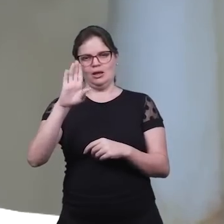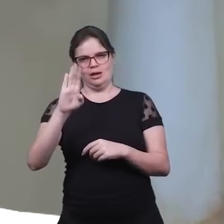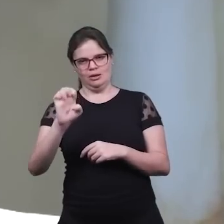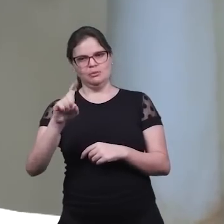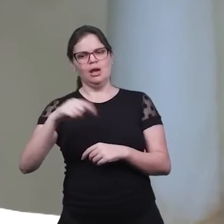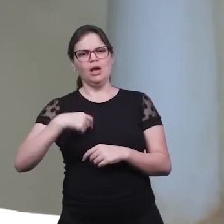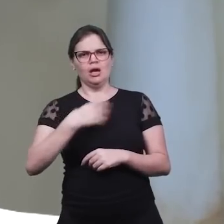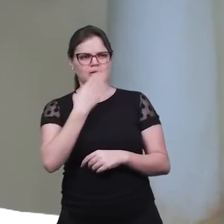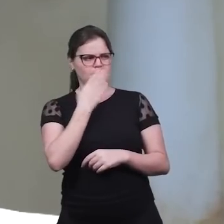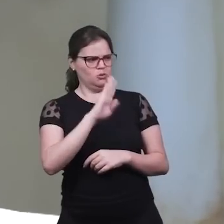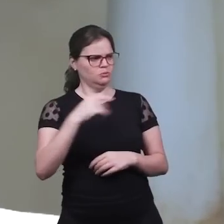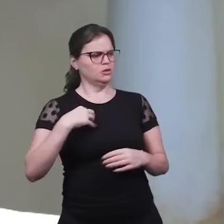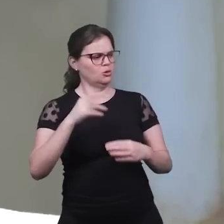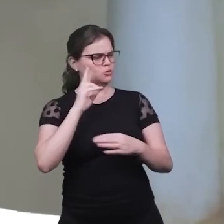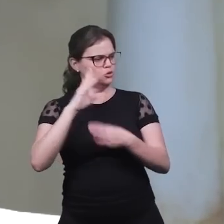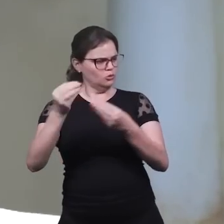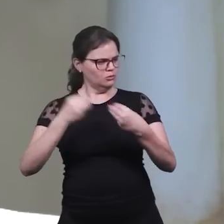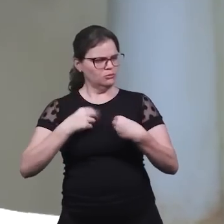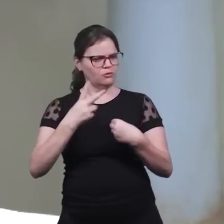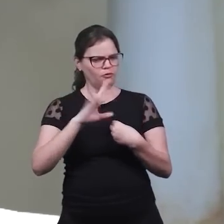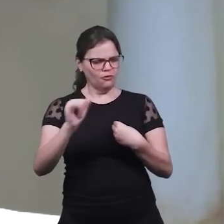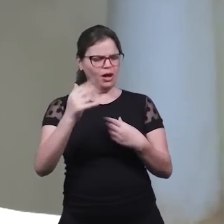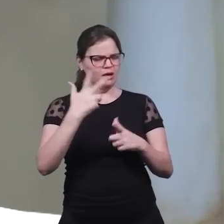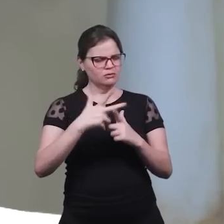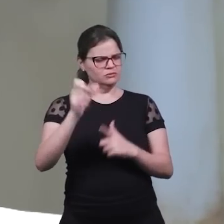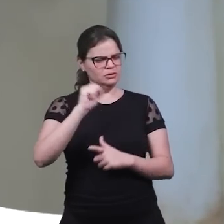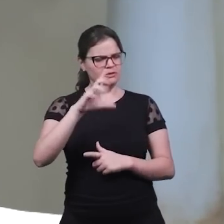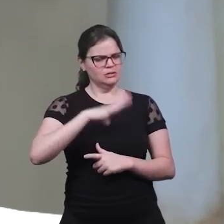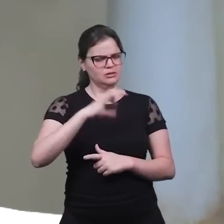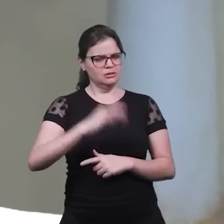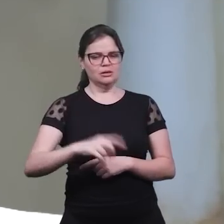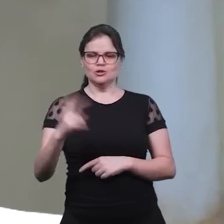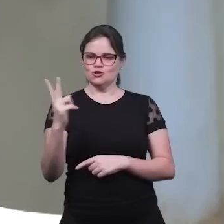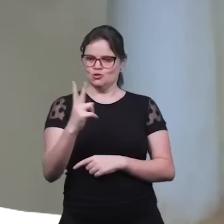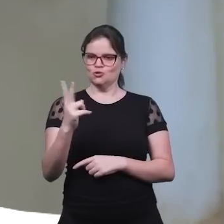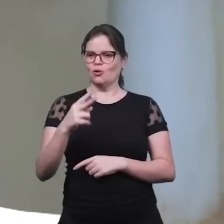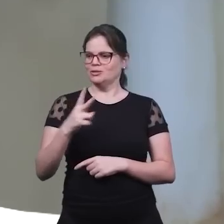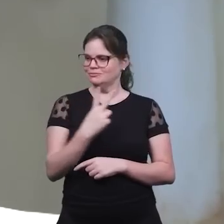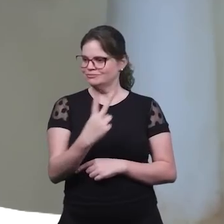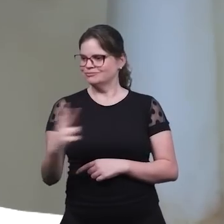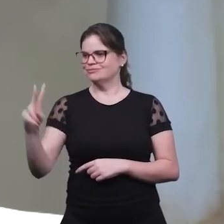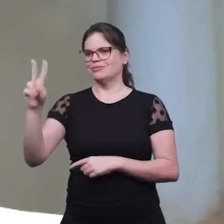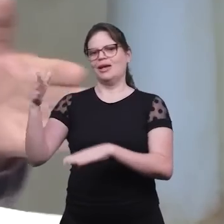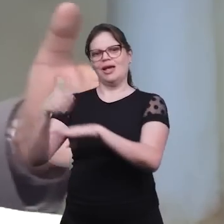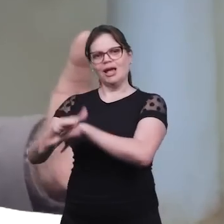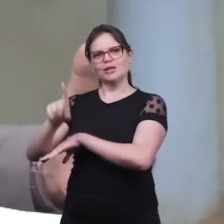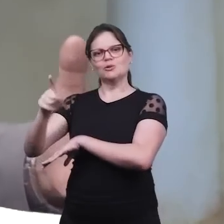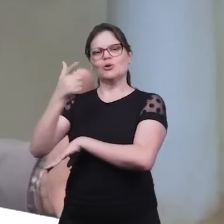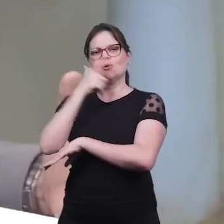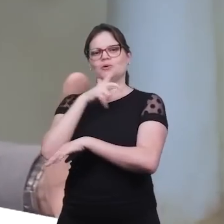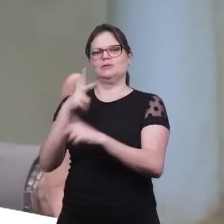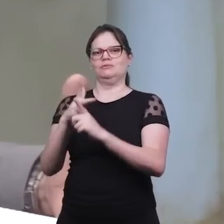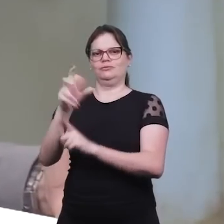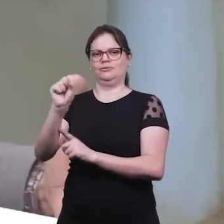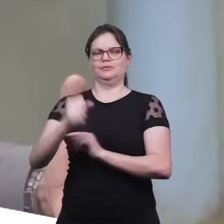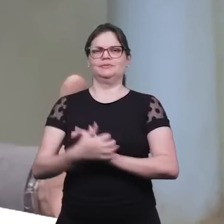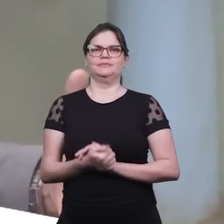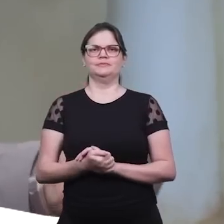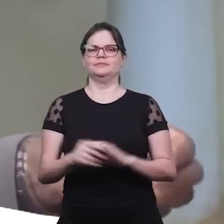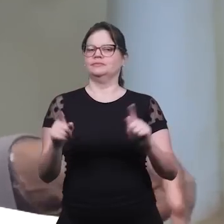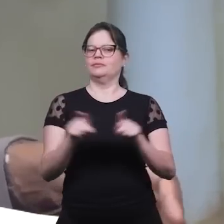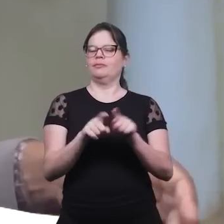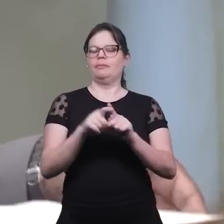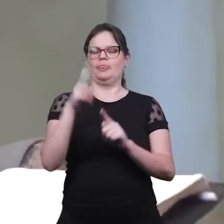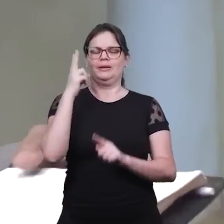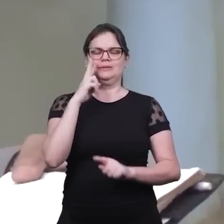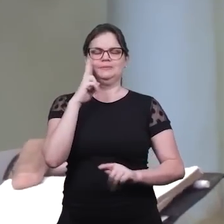terra. Foram, o Senhor deu a vitória, eles puderam entrar na terra. E por último, eu queria lembrar desse texto que o Senhor falou o seguinte,